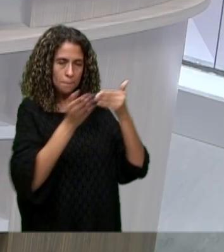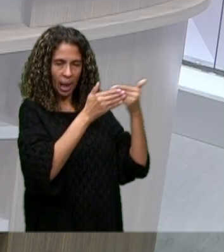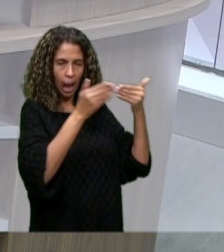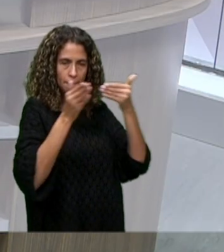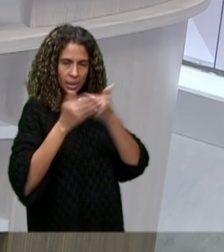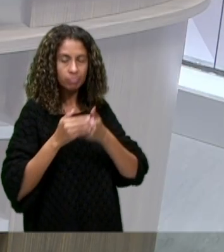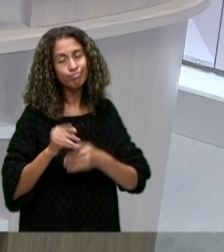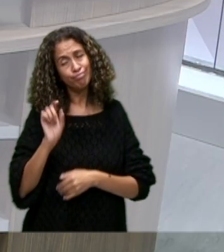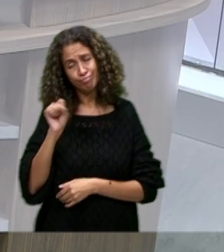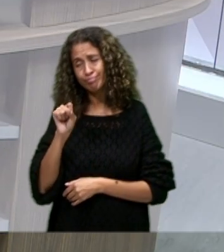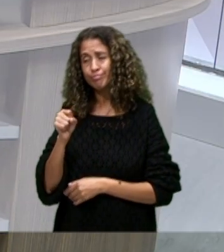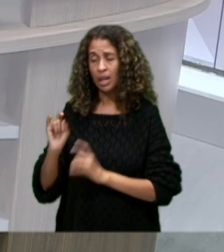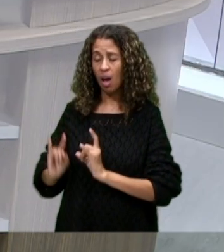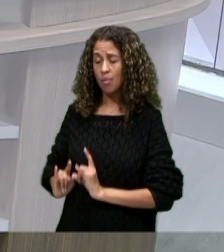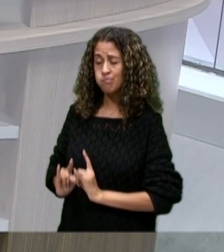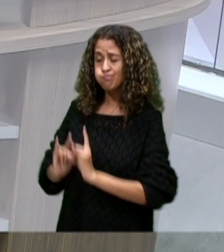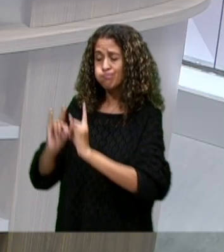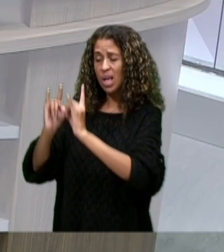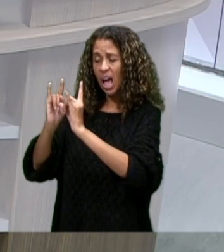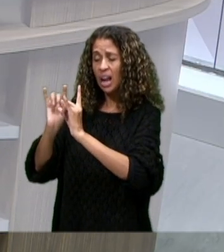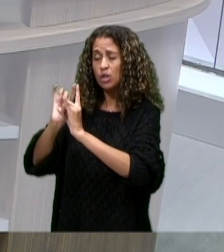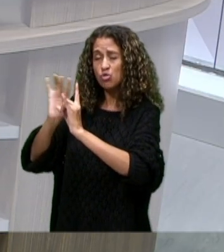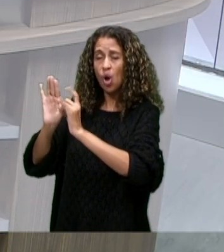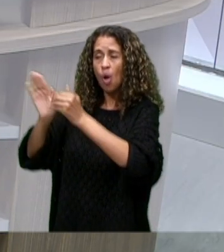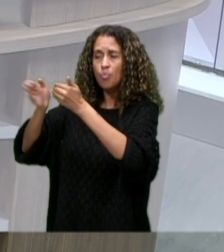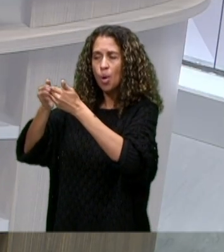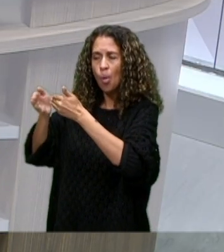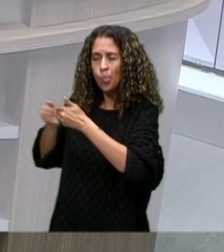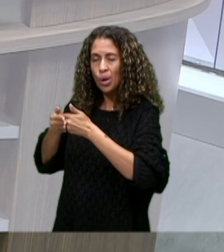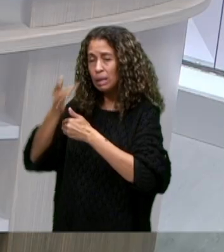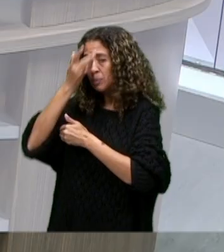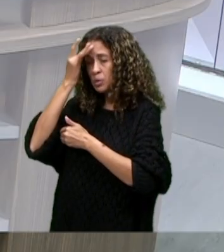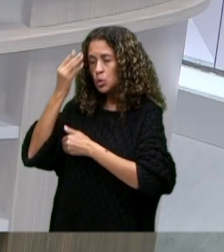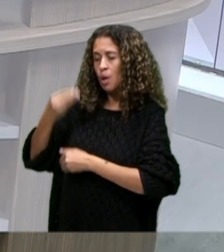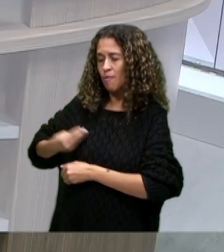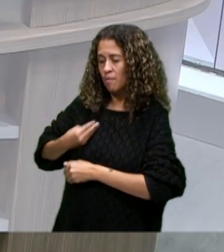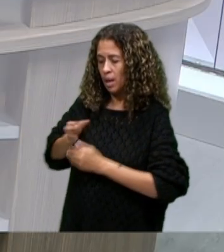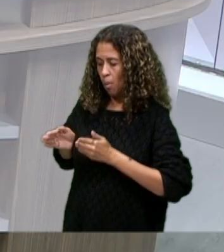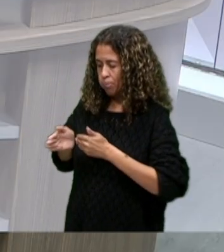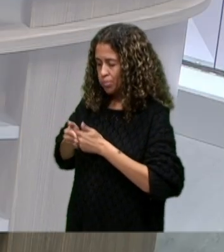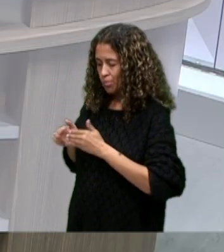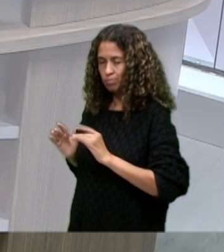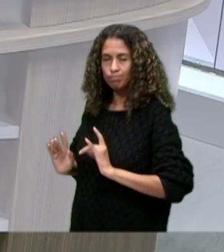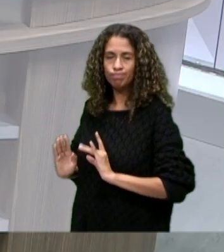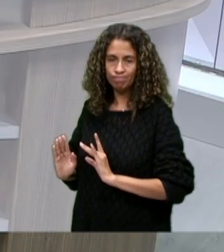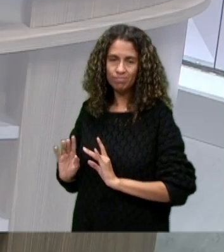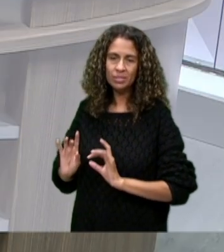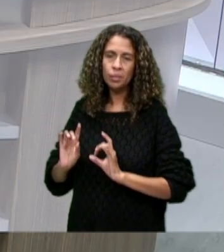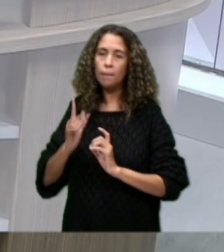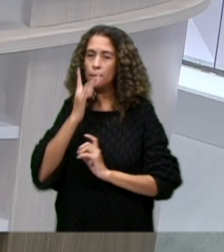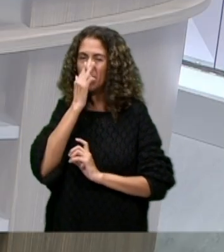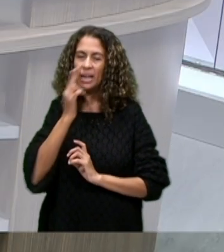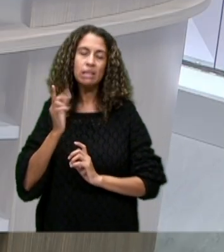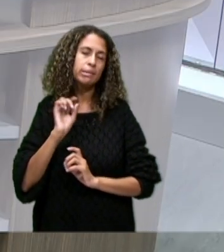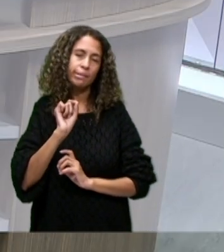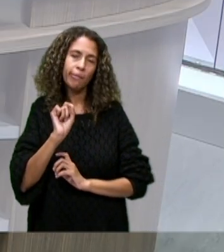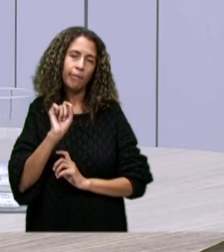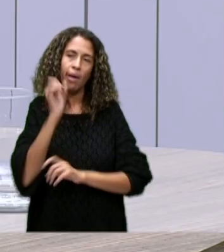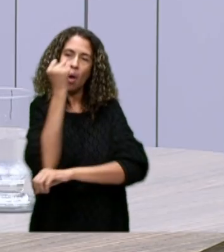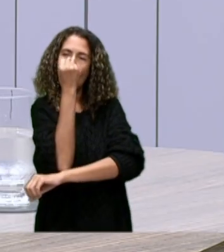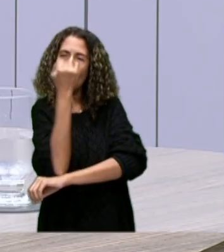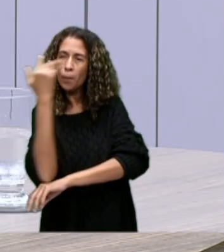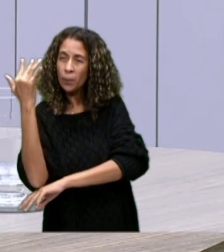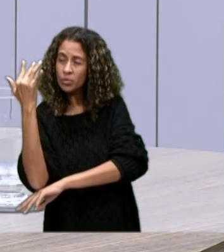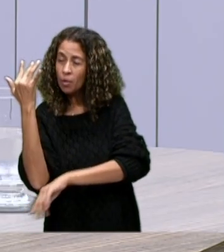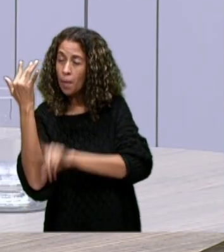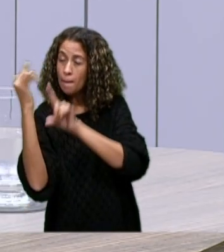mesmo, prédios, né, condomínios de edifícios ou de casas. Itajaí praticamente está virando uma selva de pedra, só